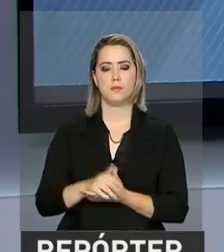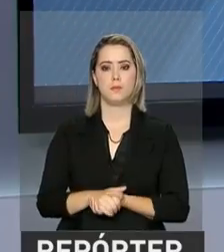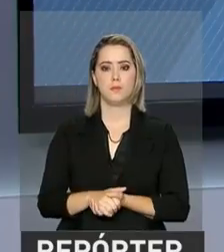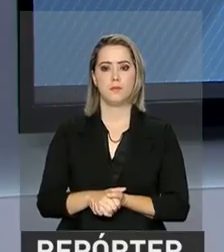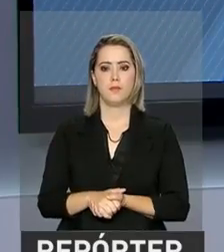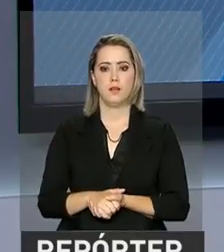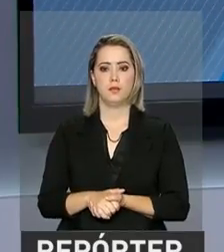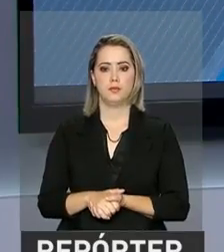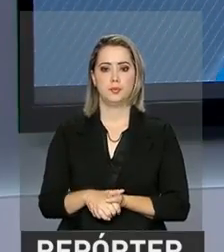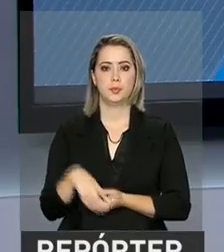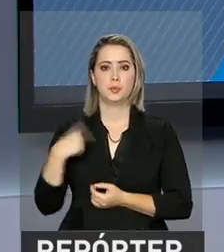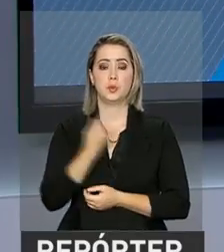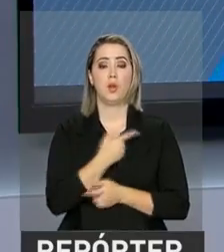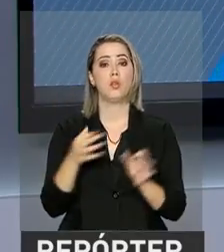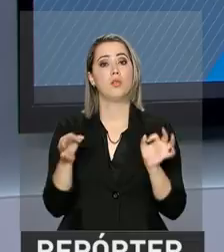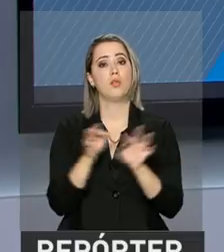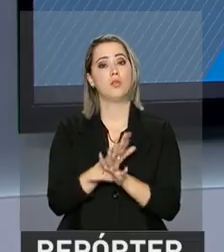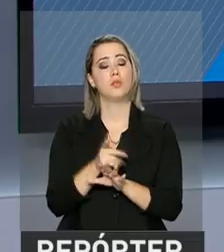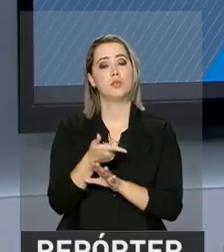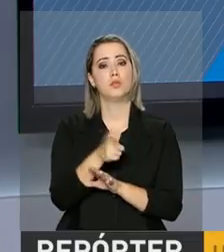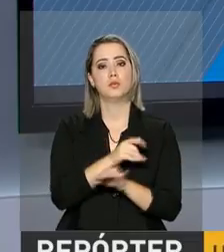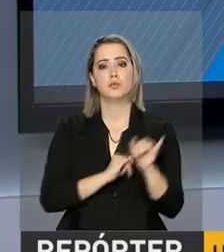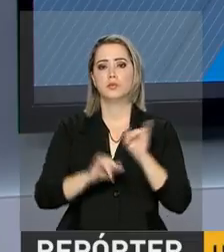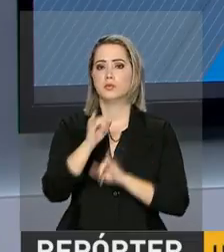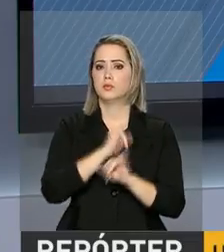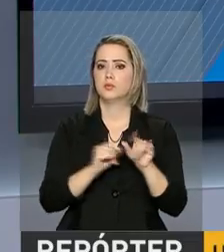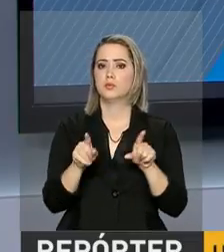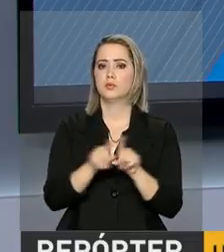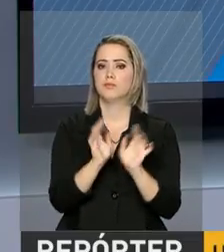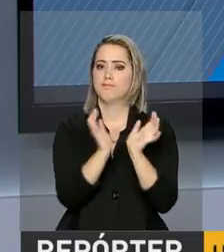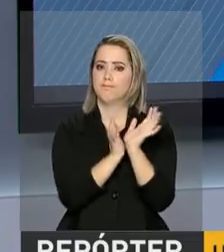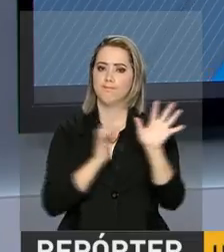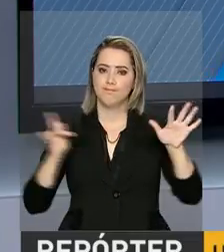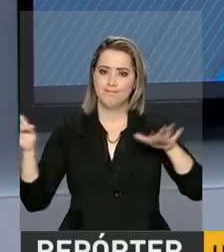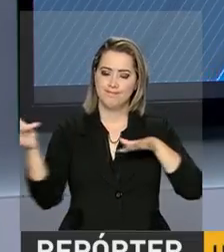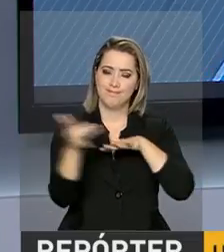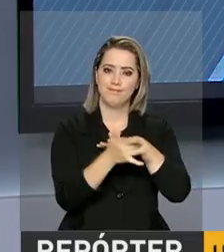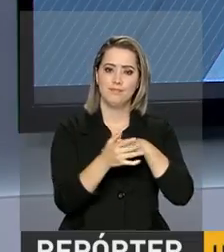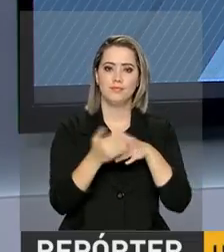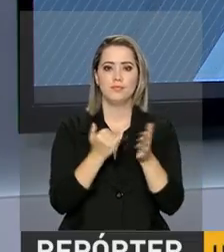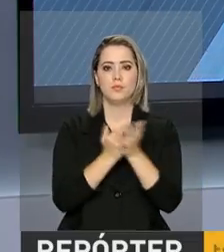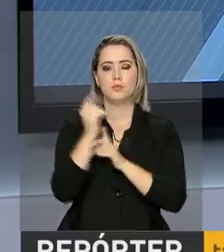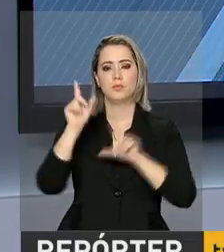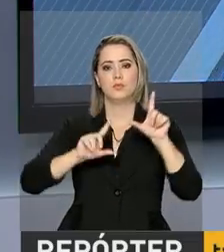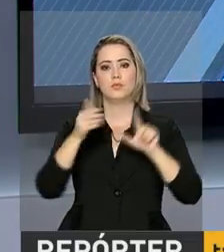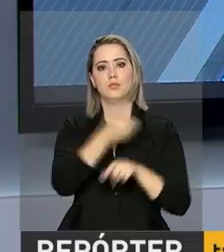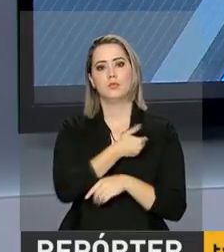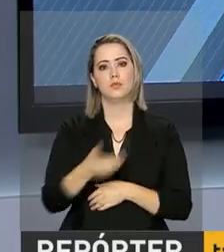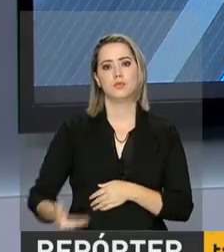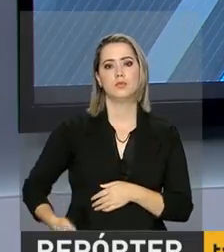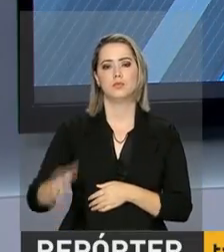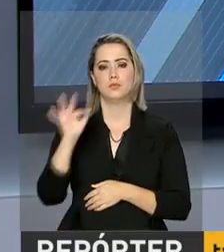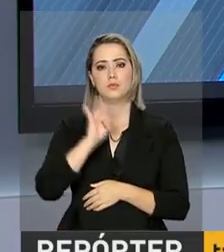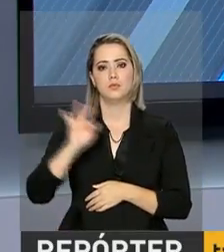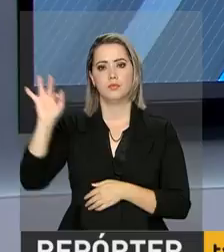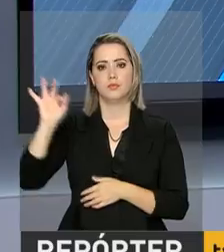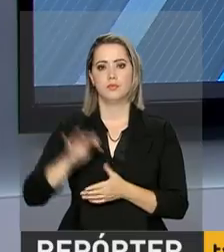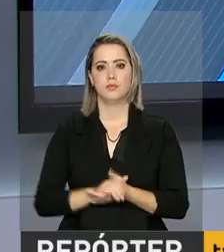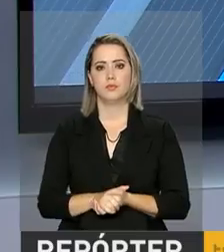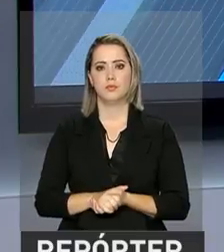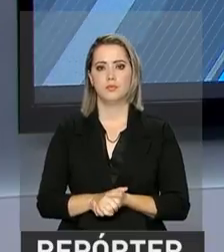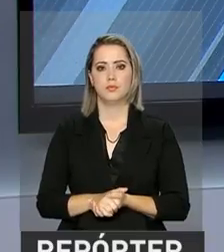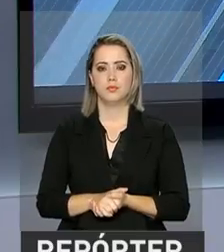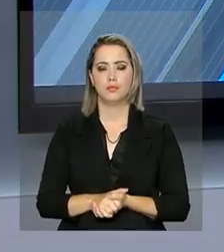e nós ficamos por aqui outras notícias você acompanha também em nossas redes sociais continuem com a gente e nbr a tv do governo